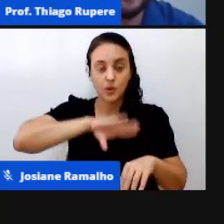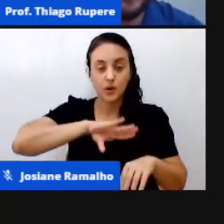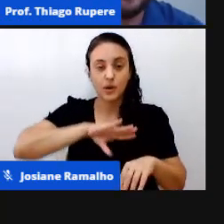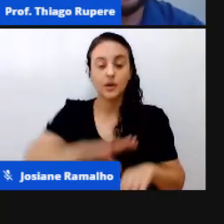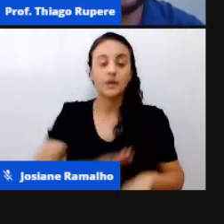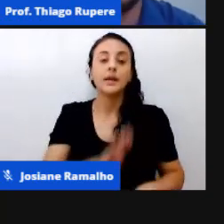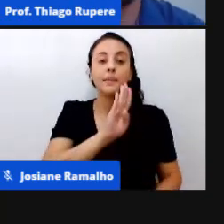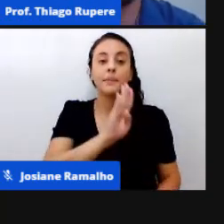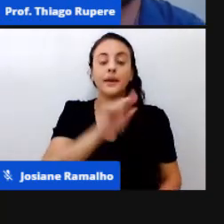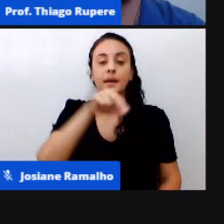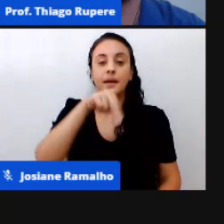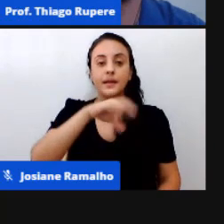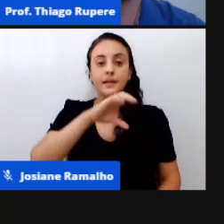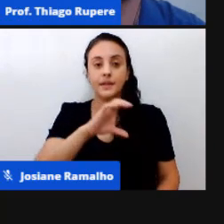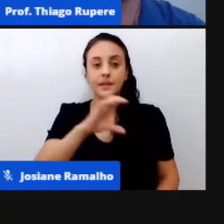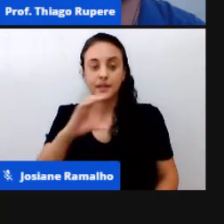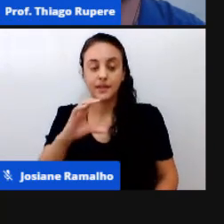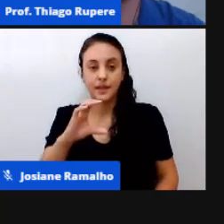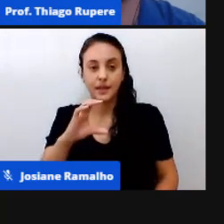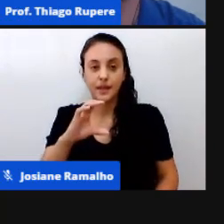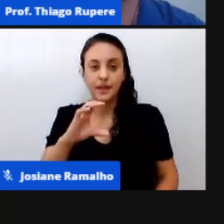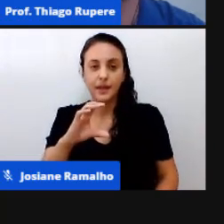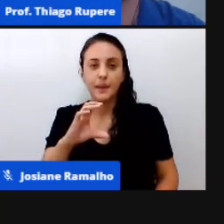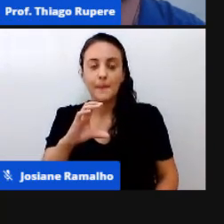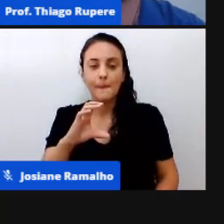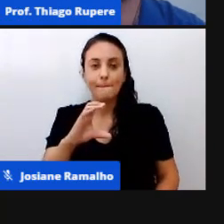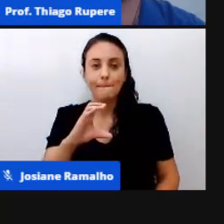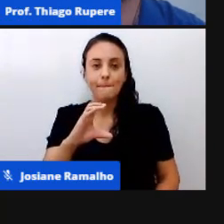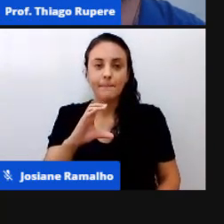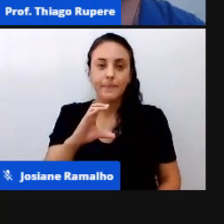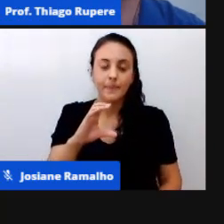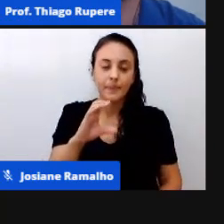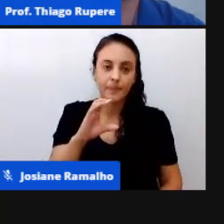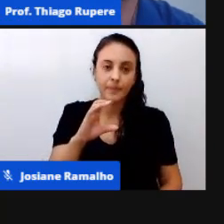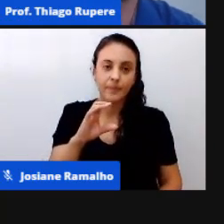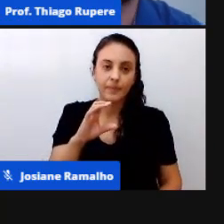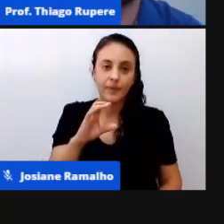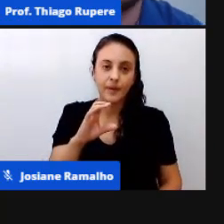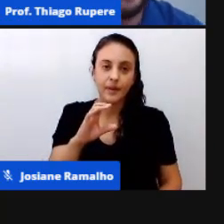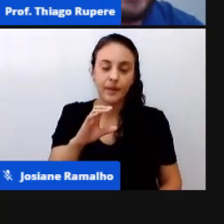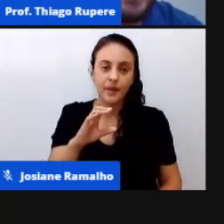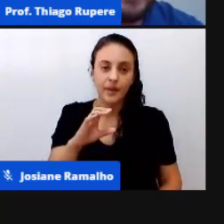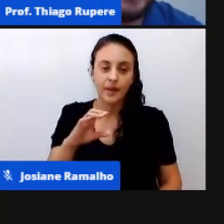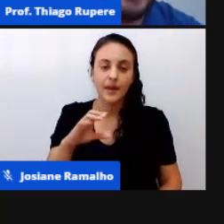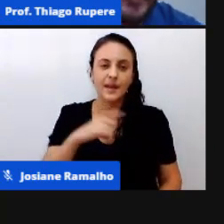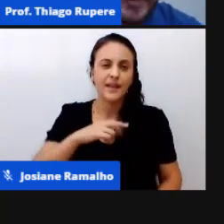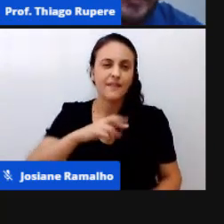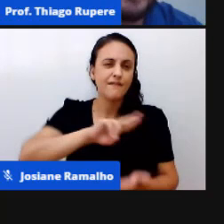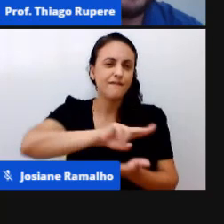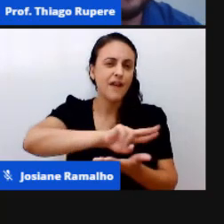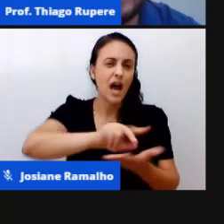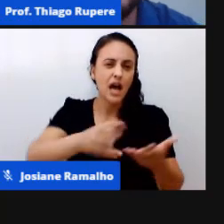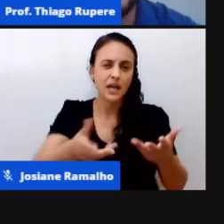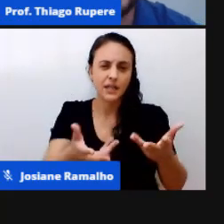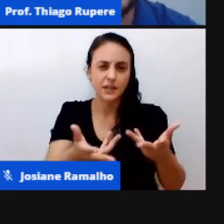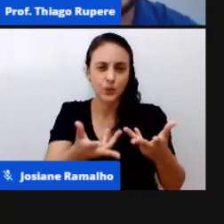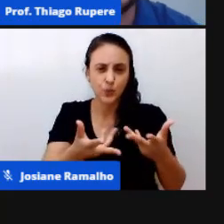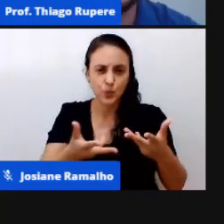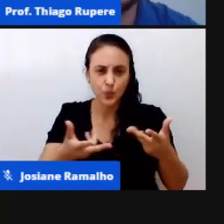Curricular, sem querer me adiantar, mas já falando um pouquinho, resgatando, diversas habilidades, campos de